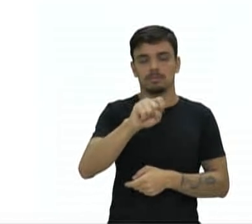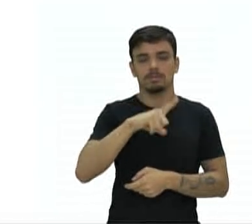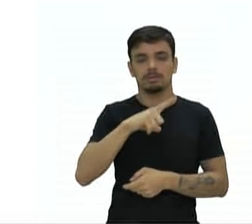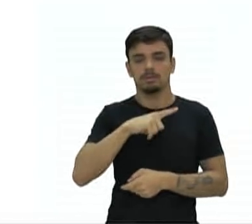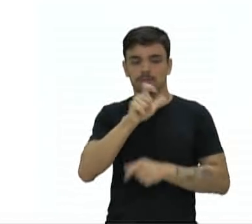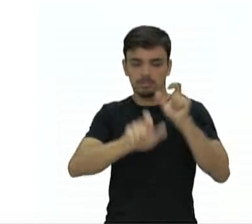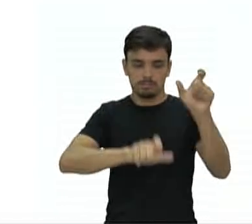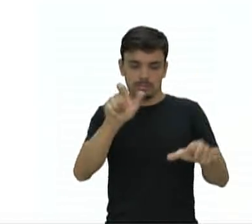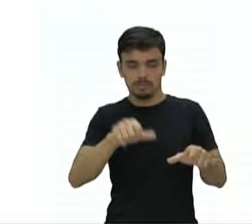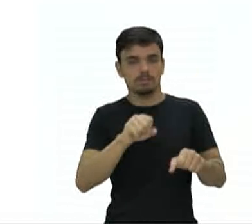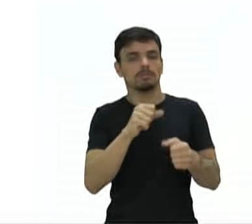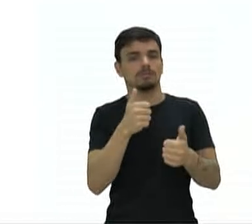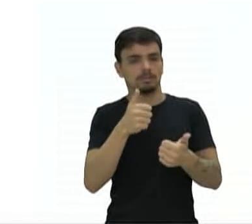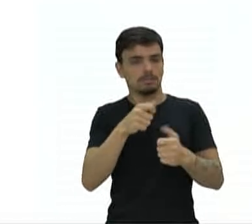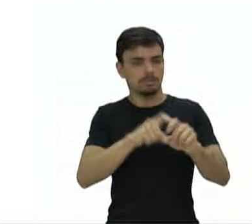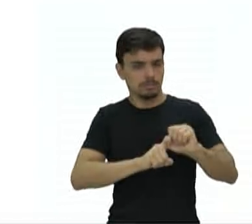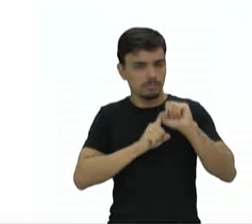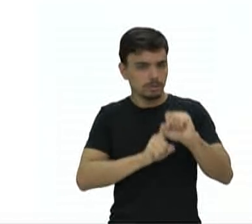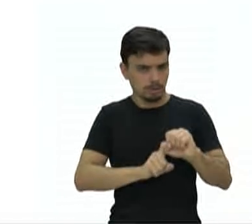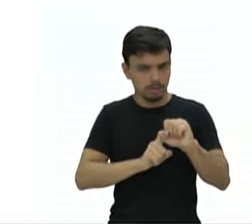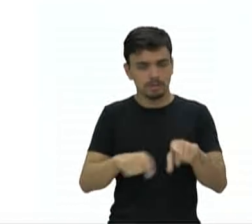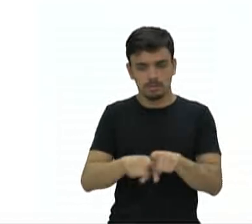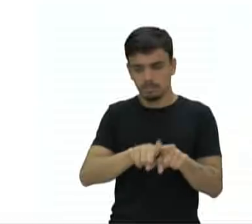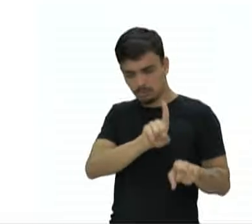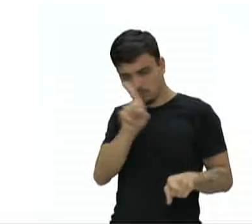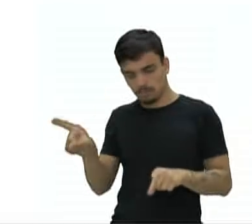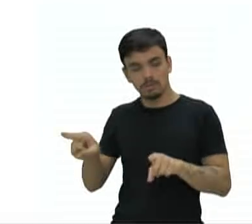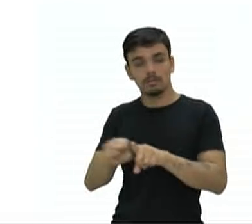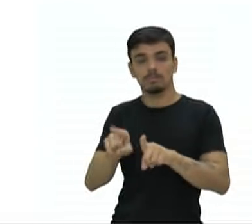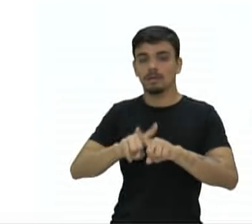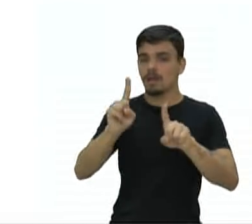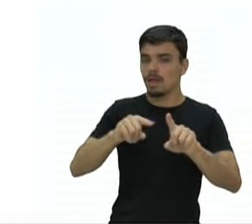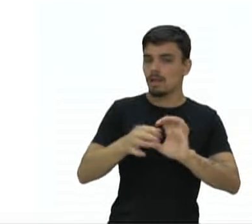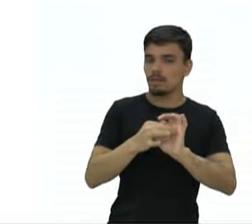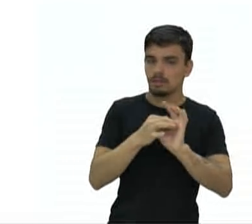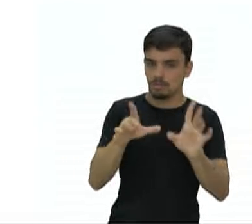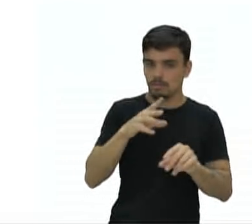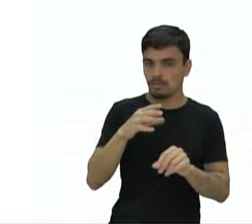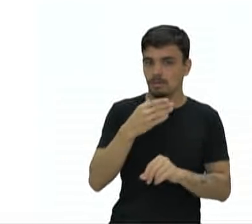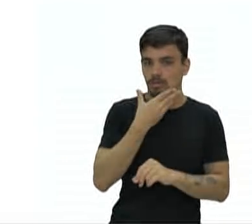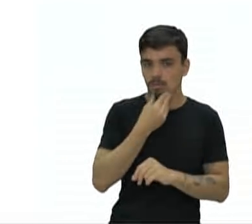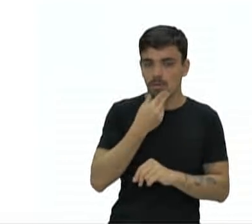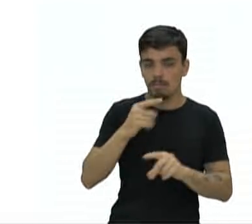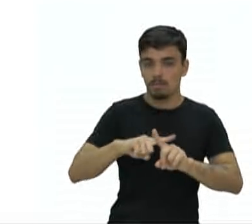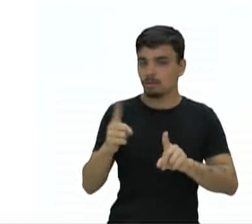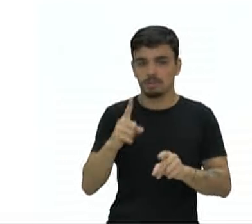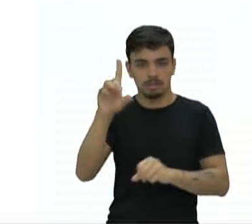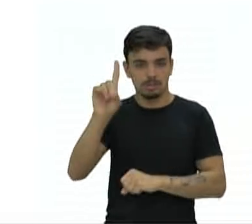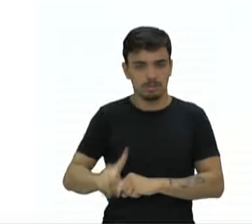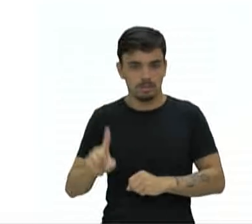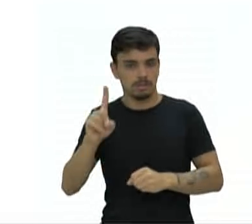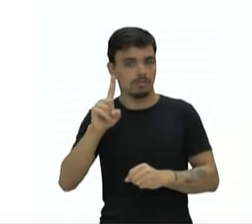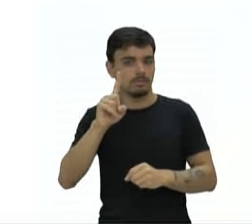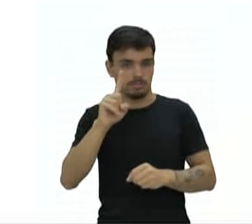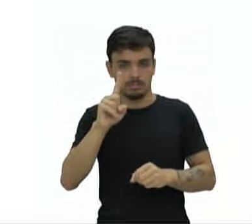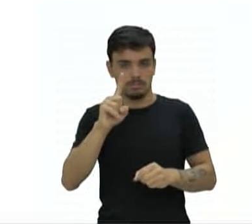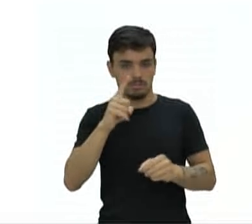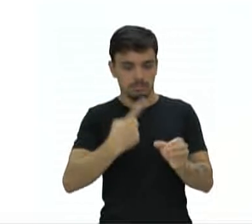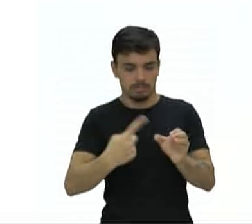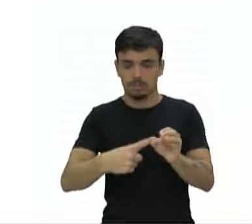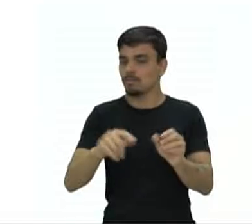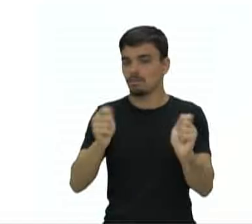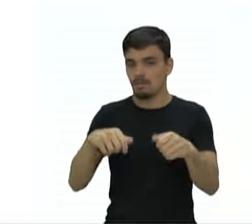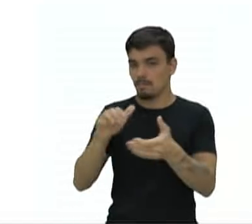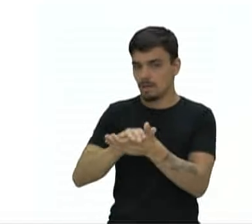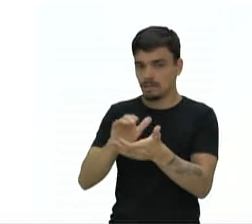dórios, os periecos, que eram os estrangeiros, eram homens livres, porém sem direito à cidadania, não podiam casar com espartanos ou